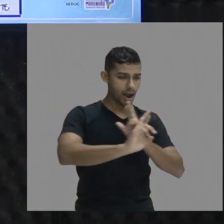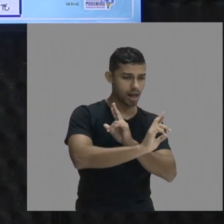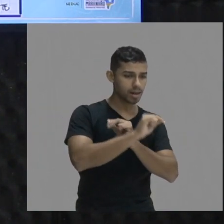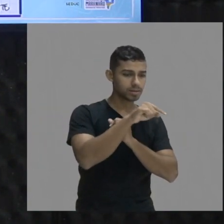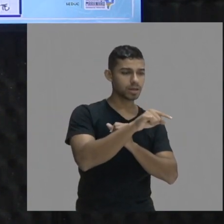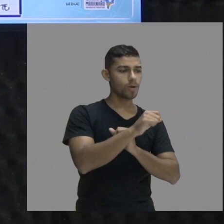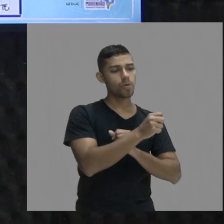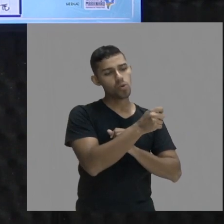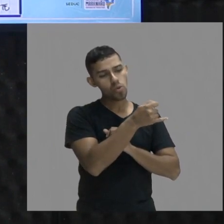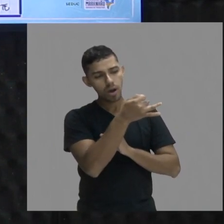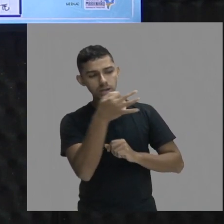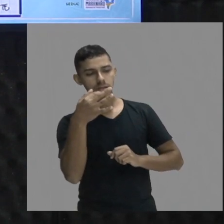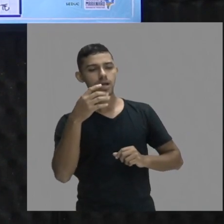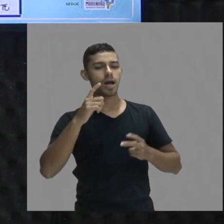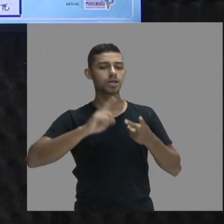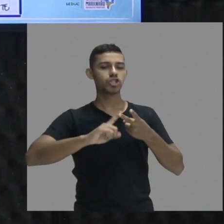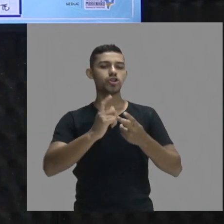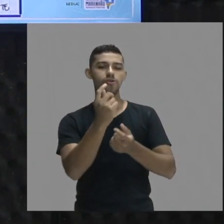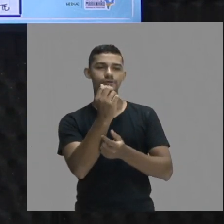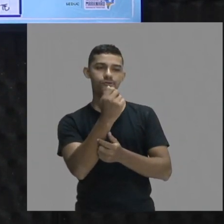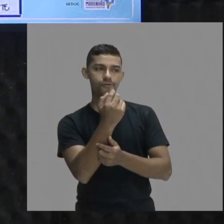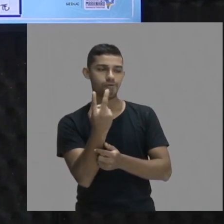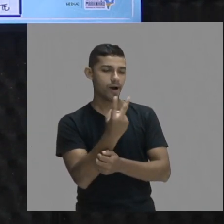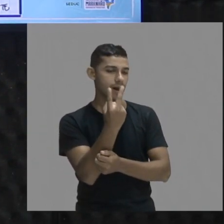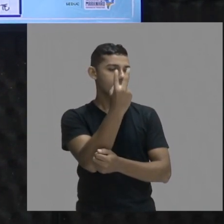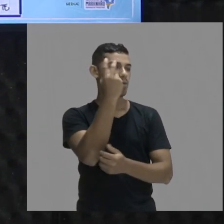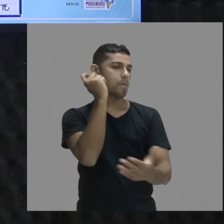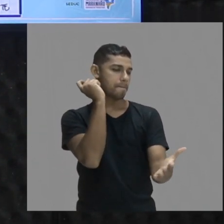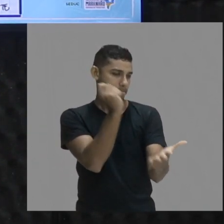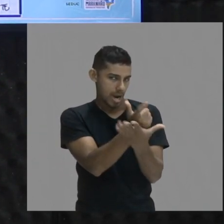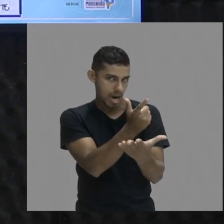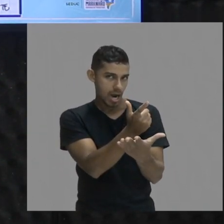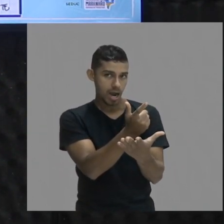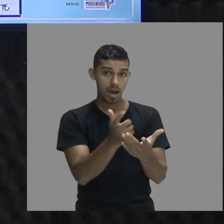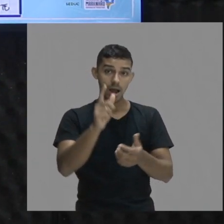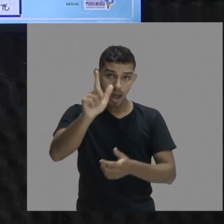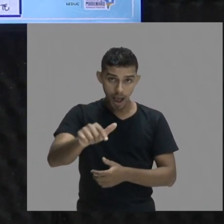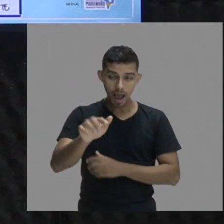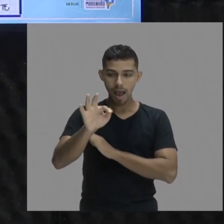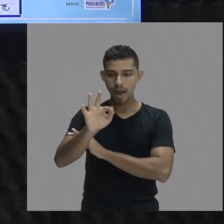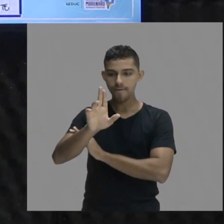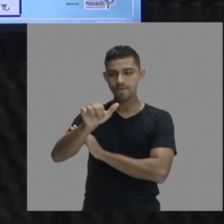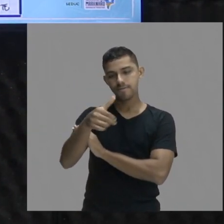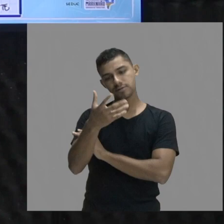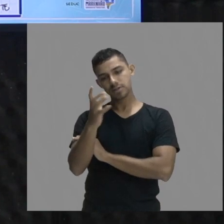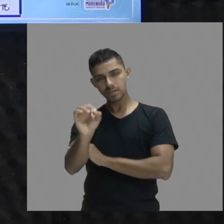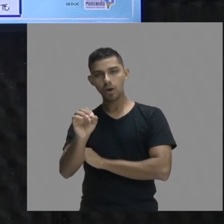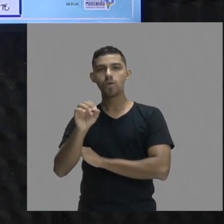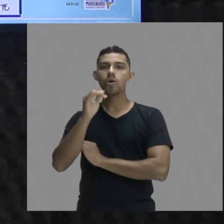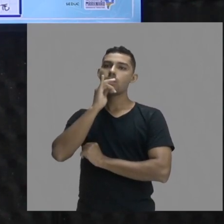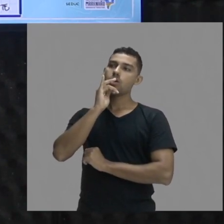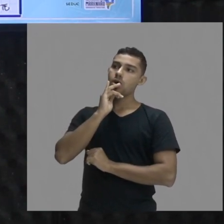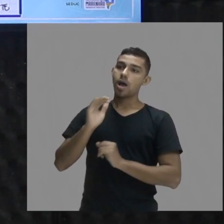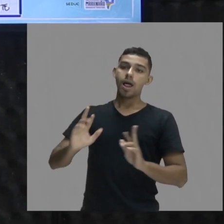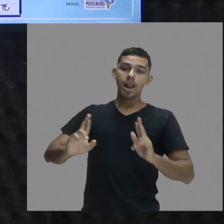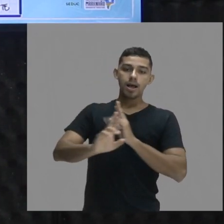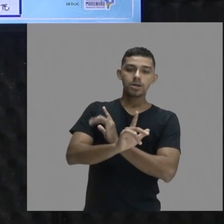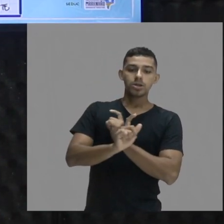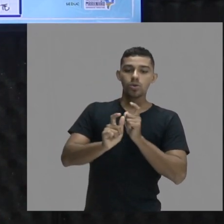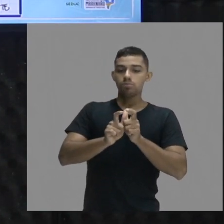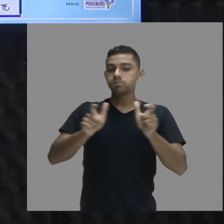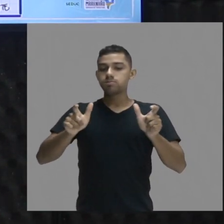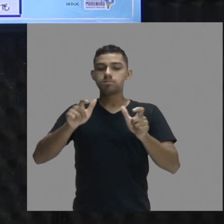entre quantidades. E a gente vai ver que função é isso. Função é uma relação entre grandeza.